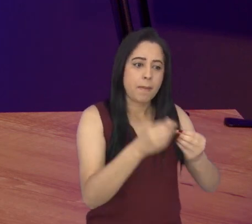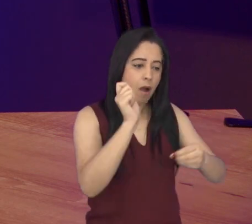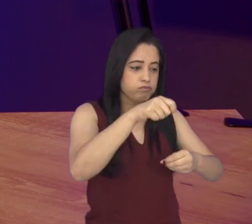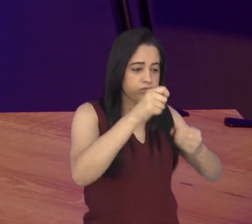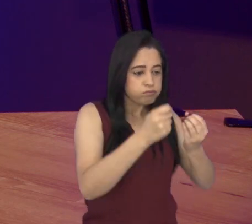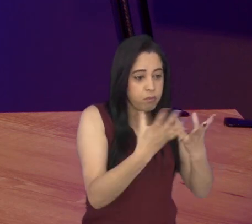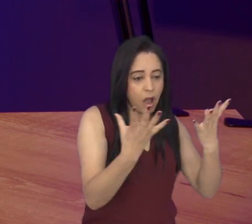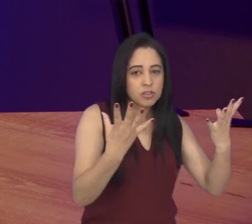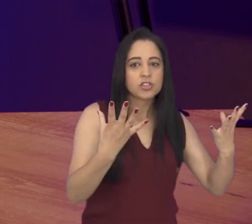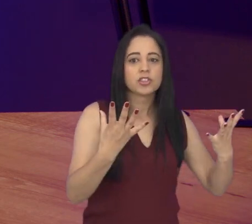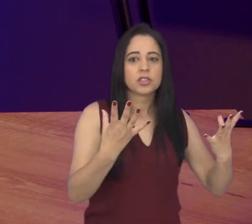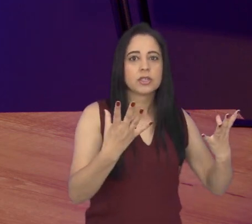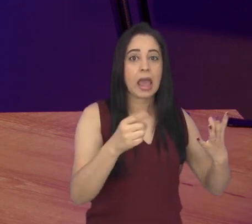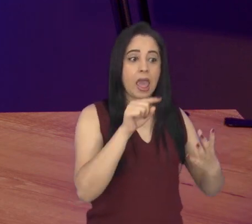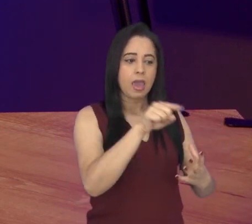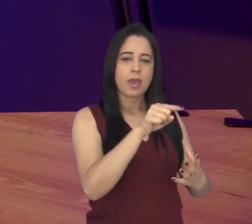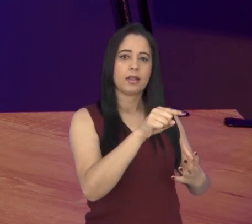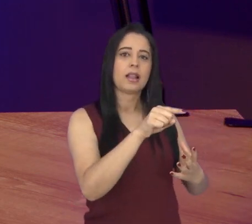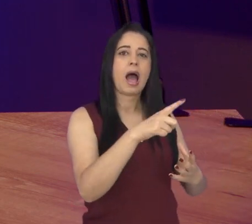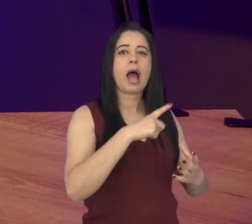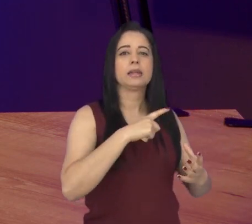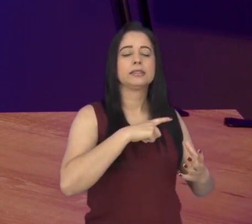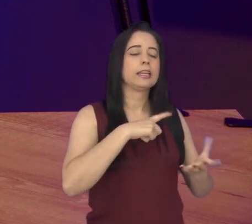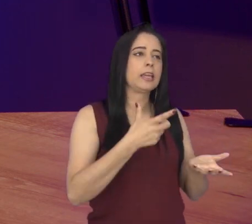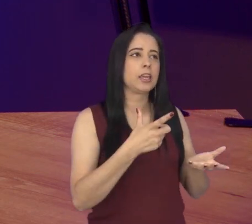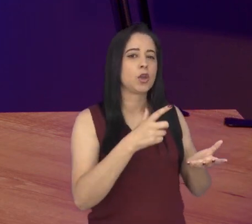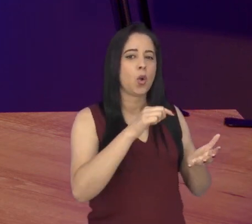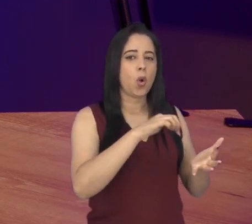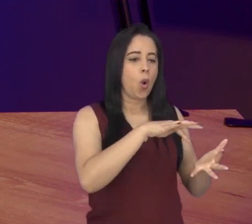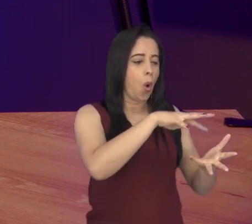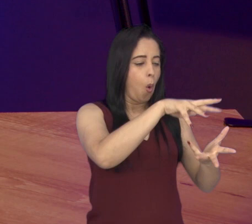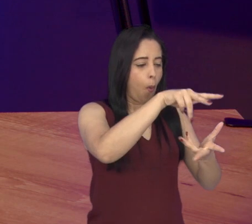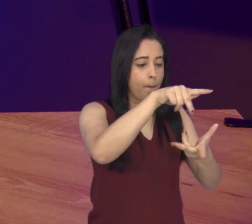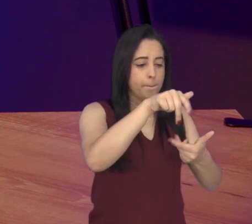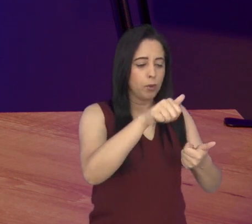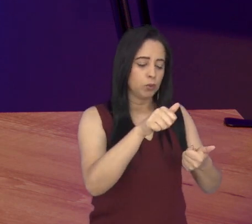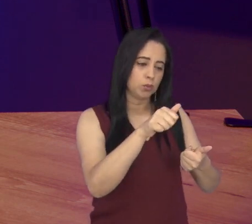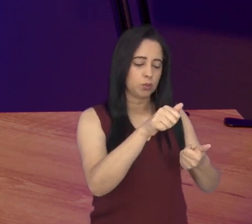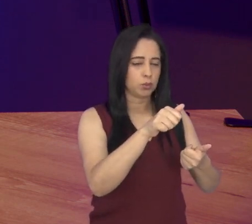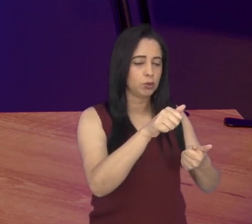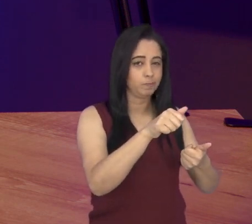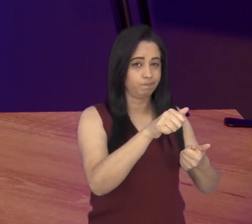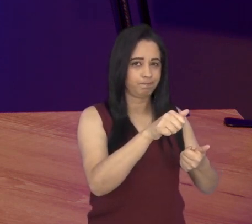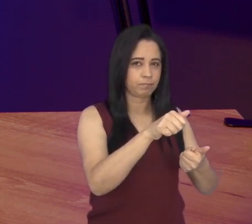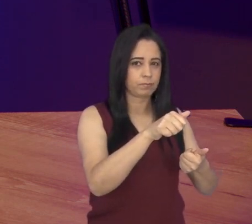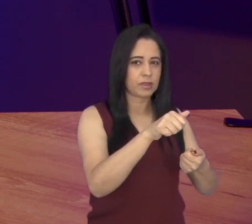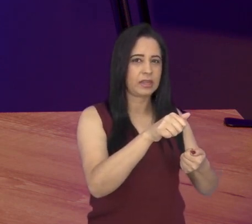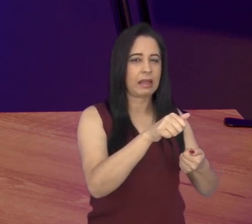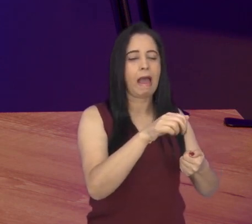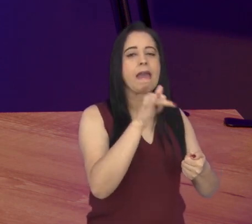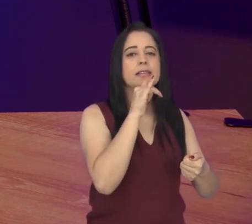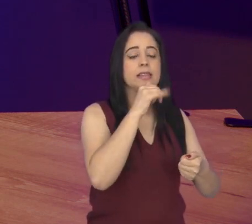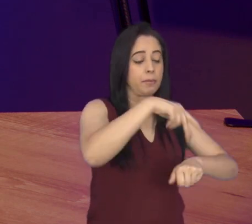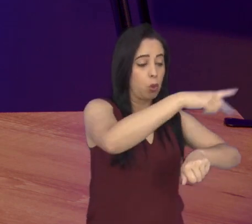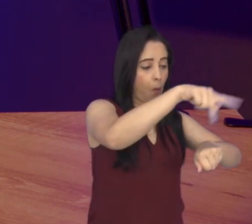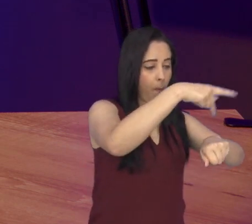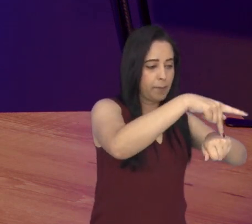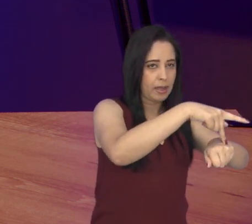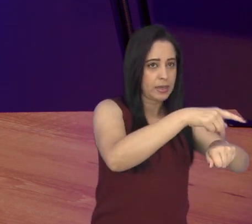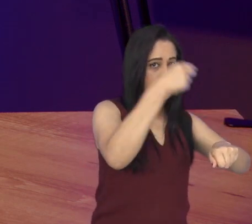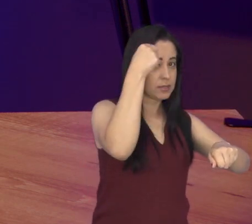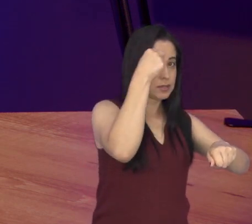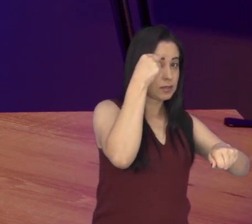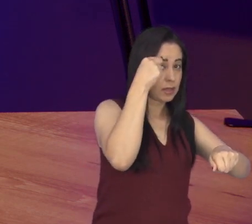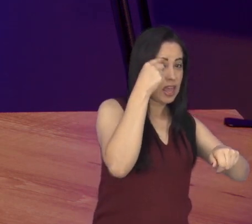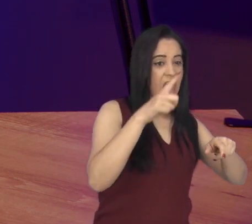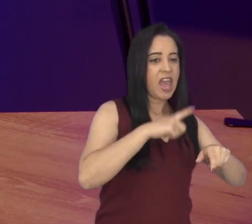bruxo de Harry Potter, ele vive assim, como se fosse num mundo paralelo ao mundo britânico, então ao Reino Unido. Então